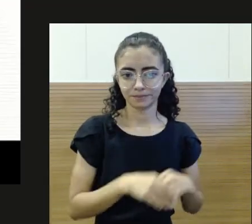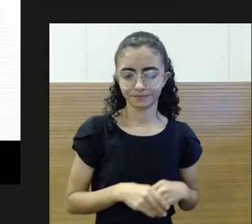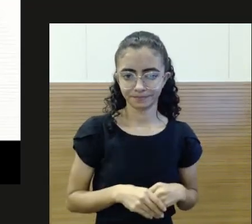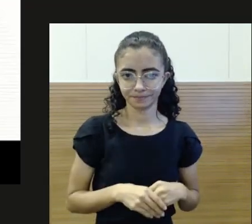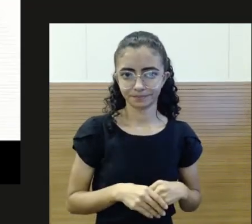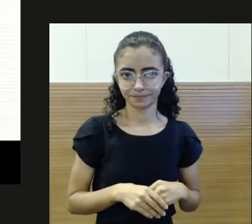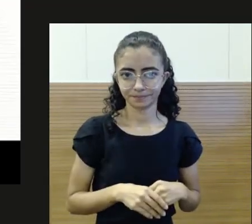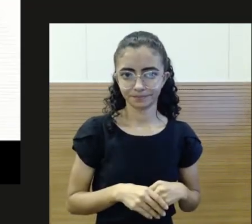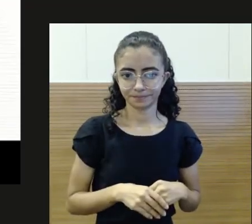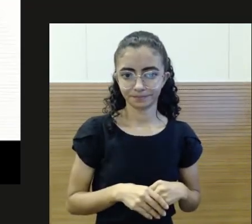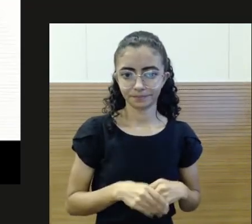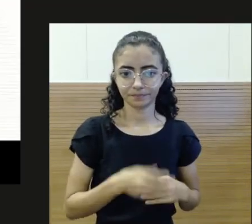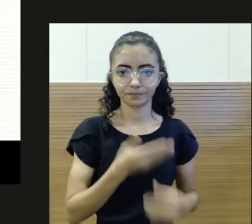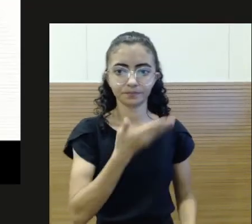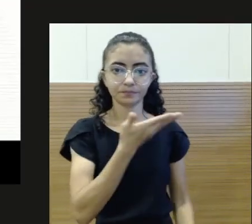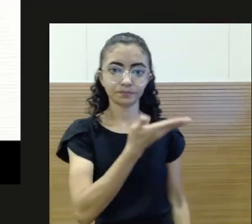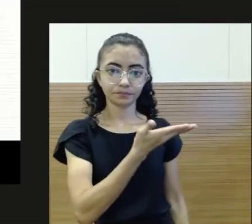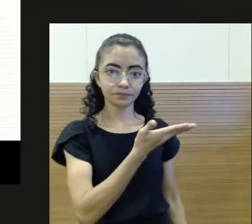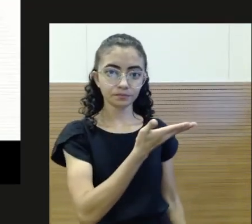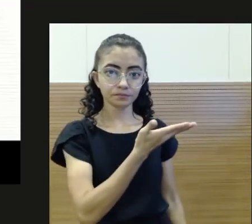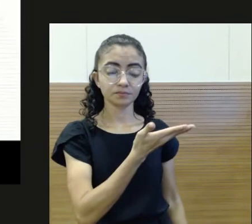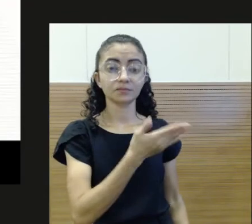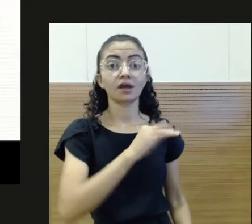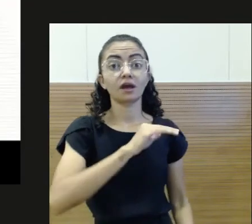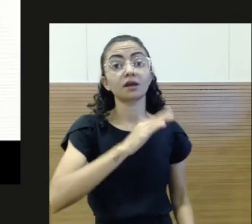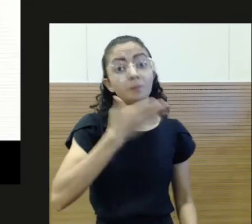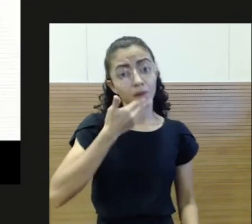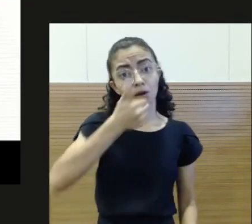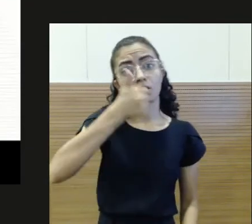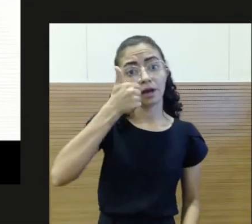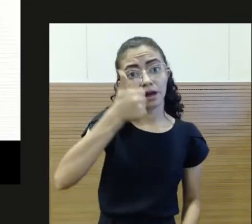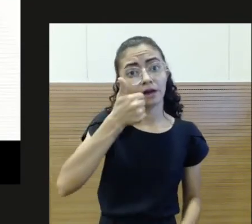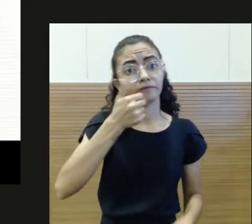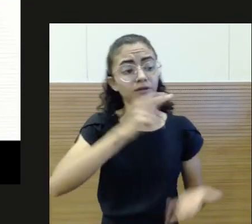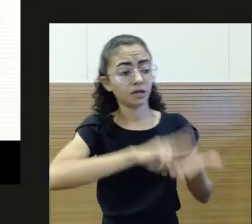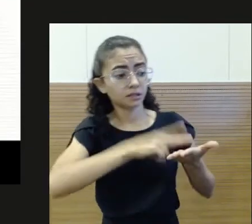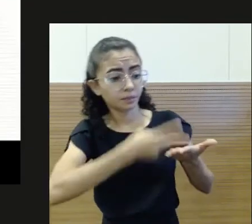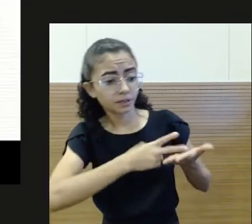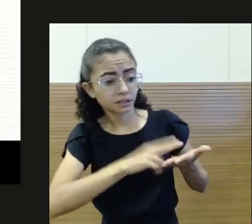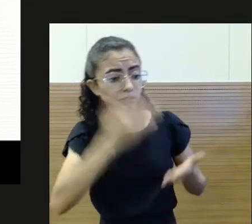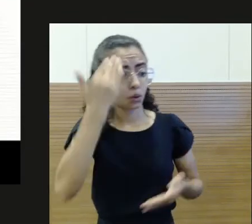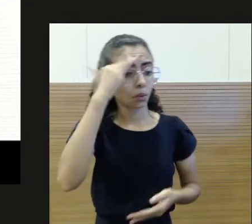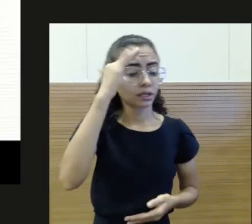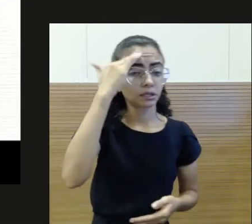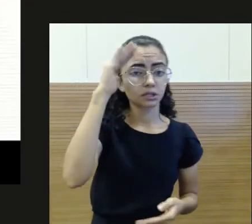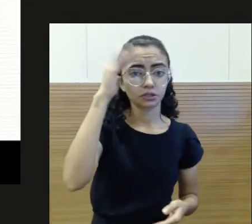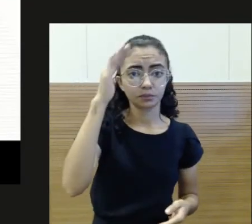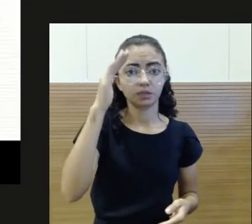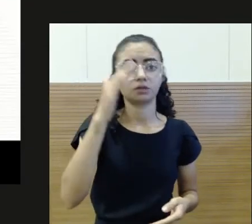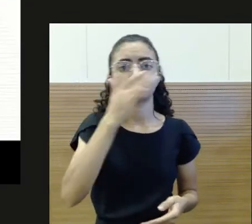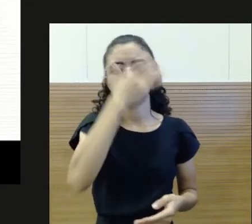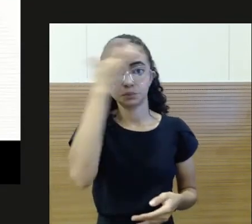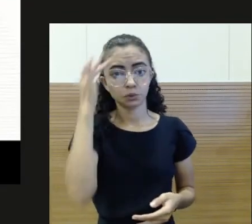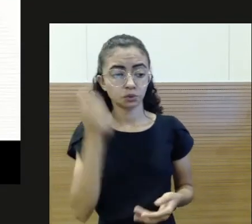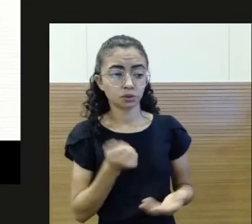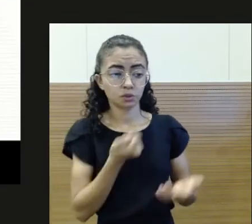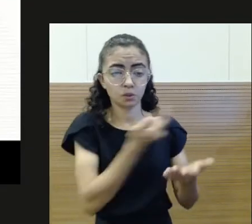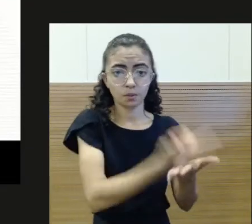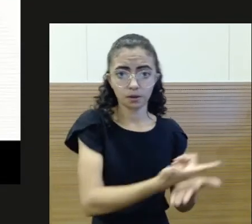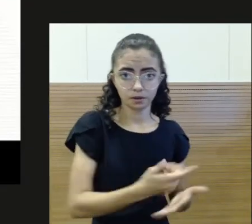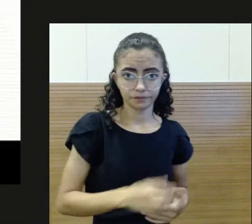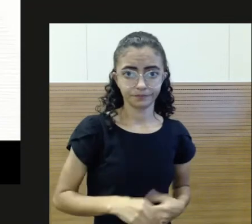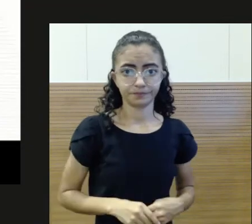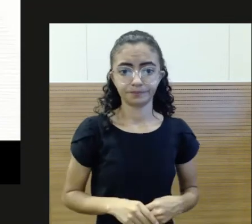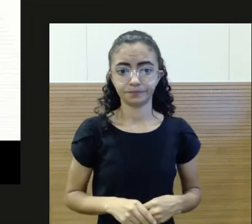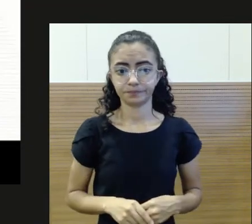isso, de alguma forma, melhorava um pouco a interpretação que não existia no caso dessa mini tabela